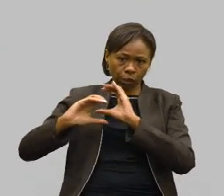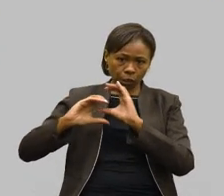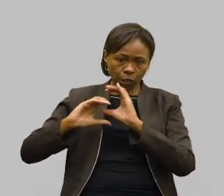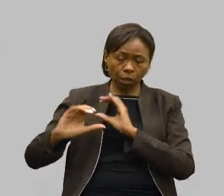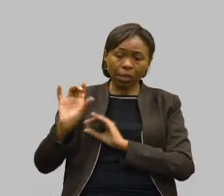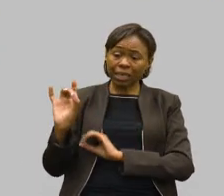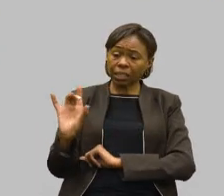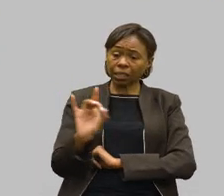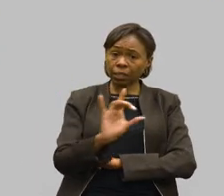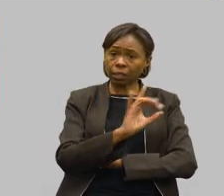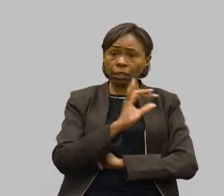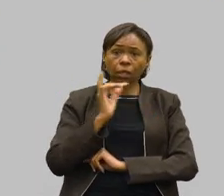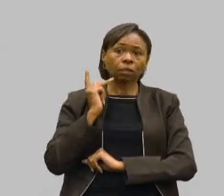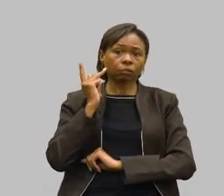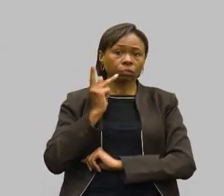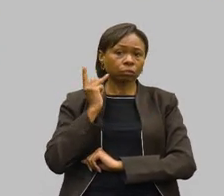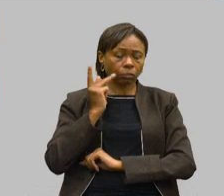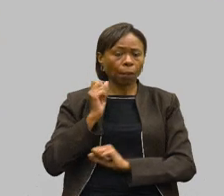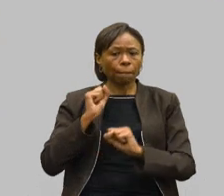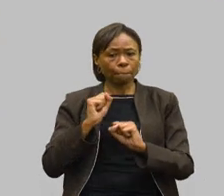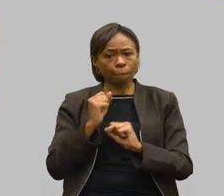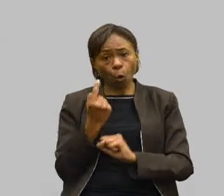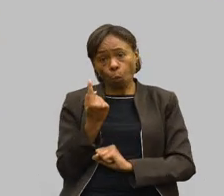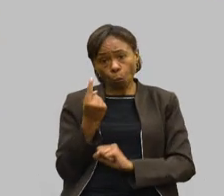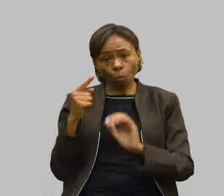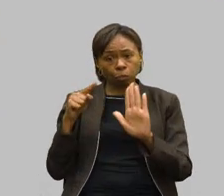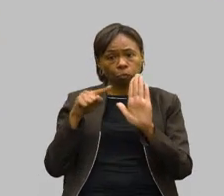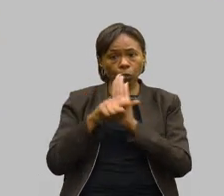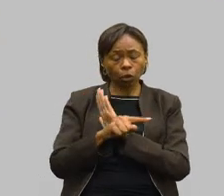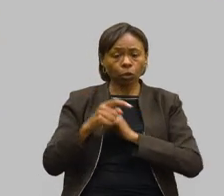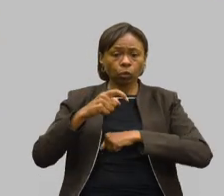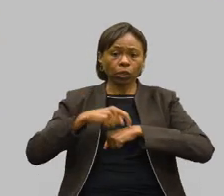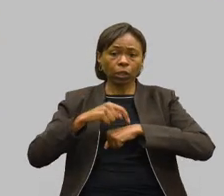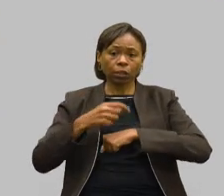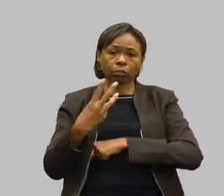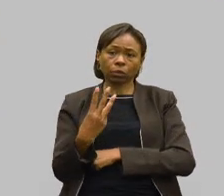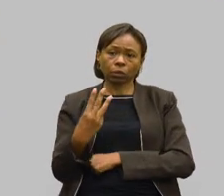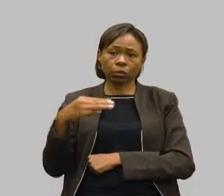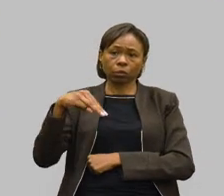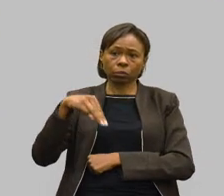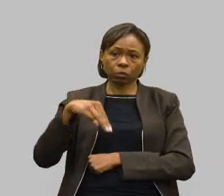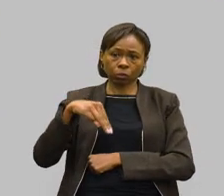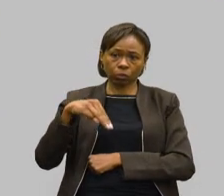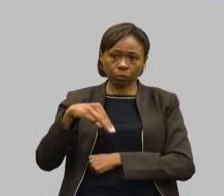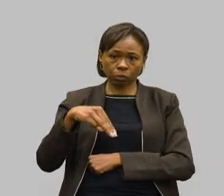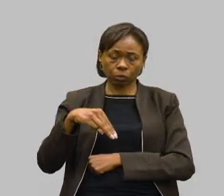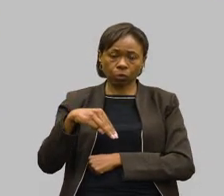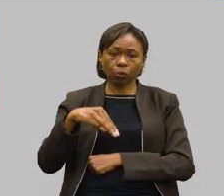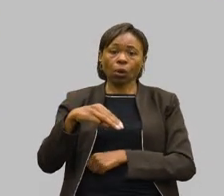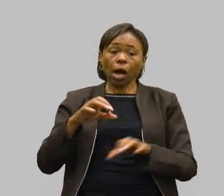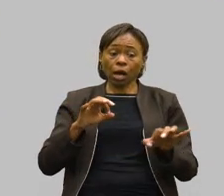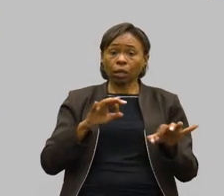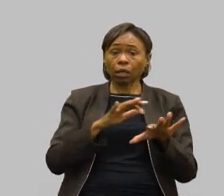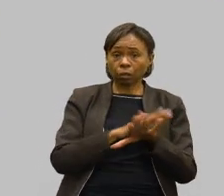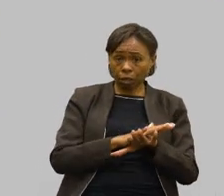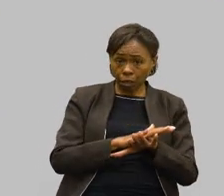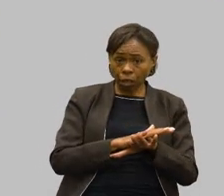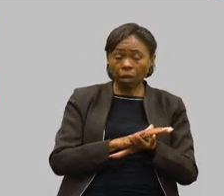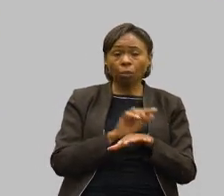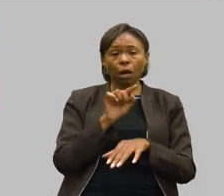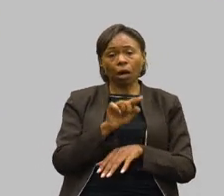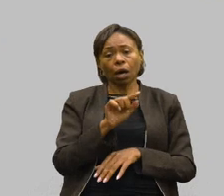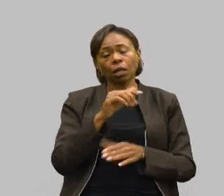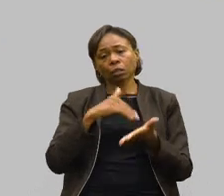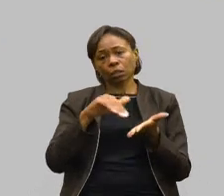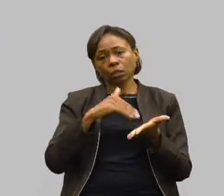parlamentar poderá fazer uma interpelação pelo prazo de três minutos. Após cada interpelação, a autoridade